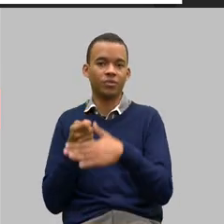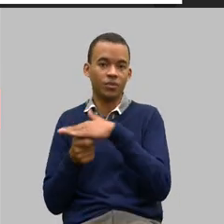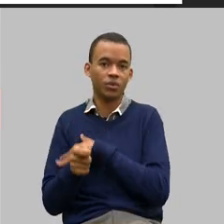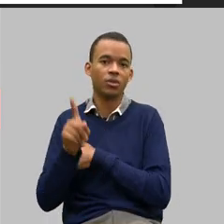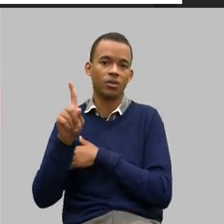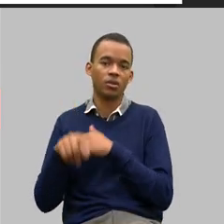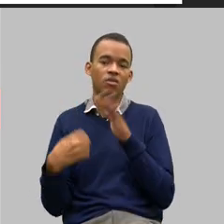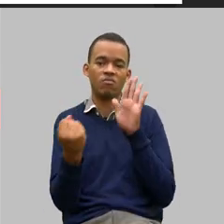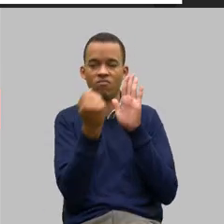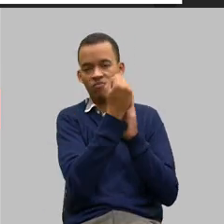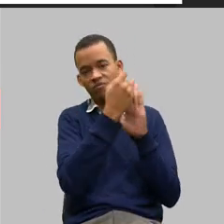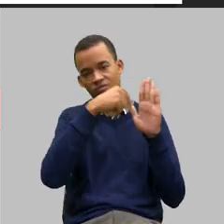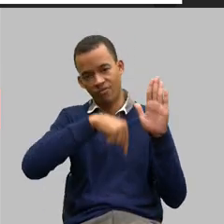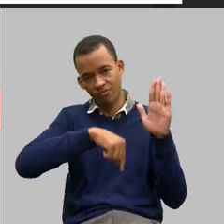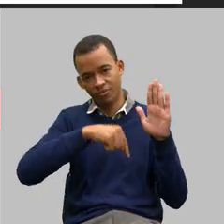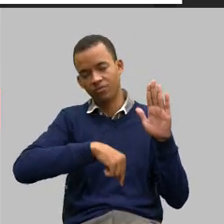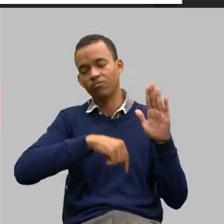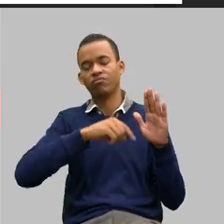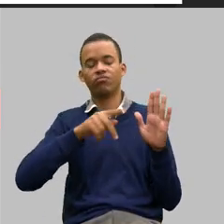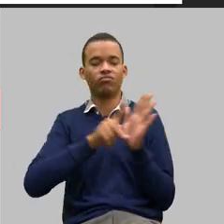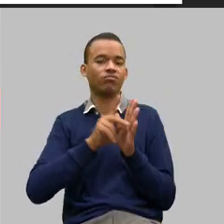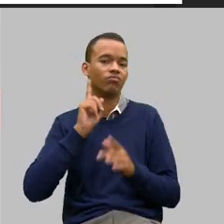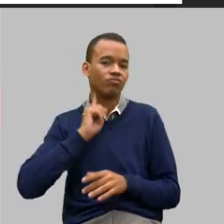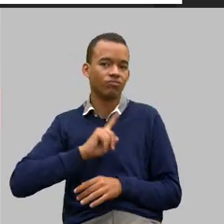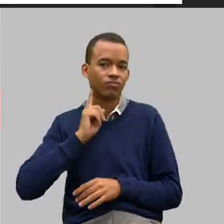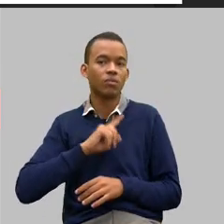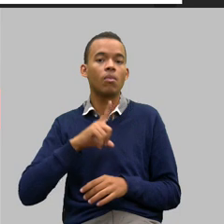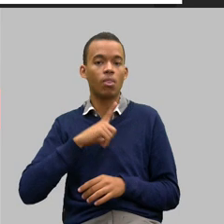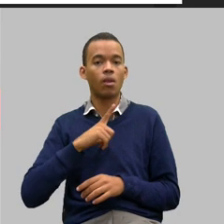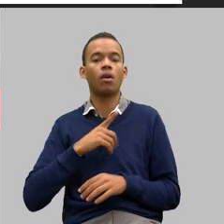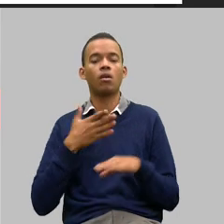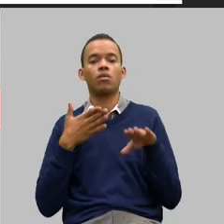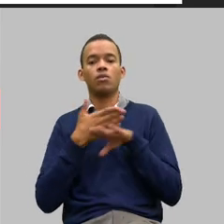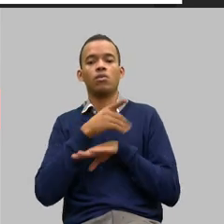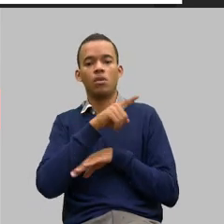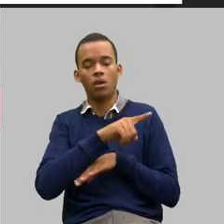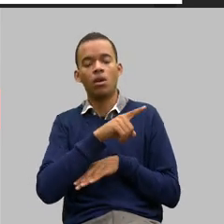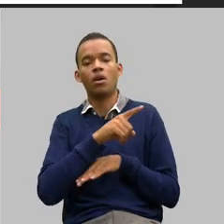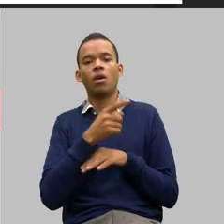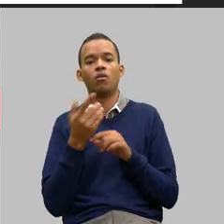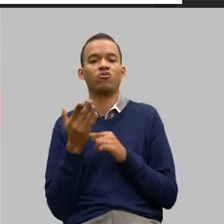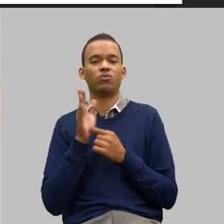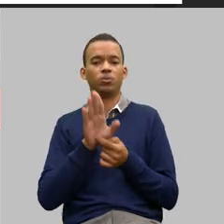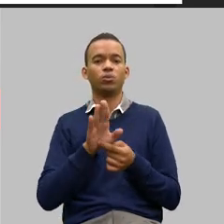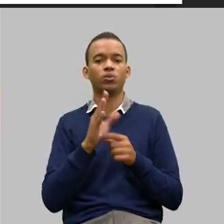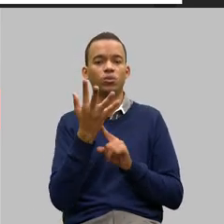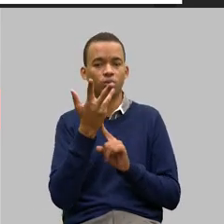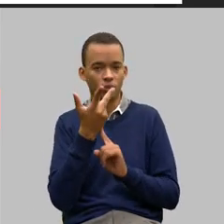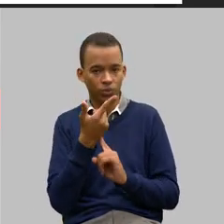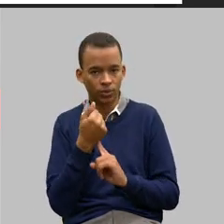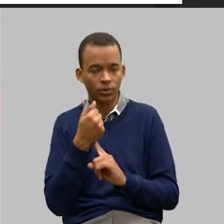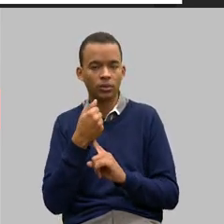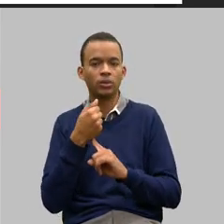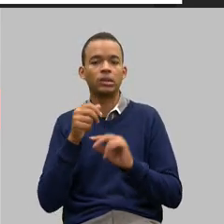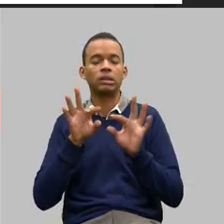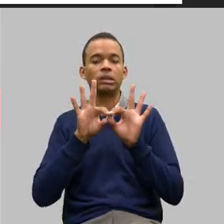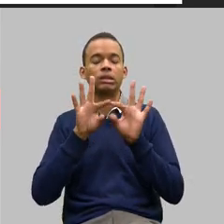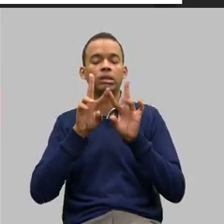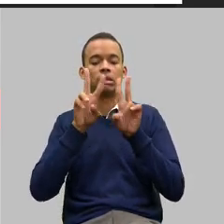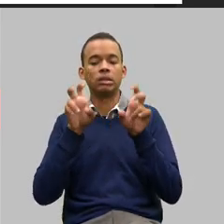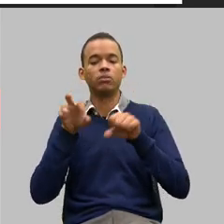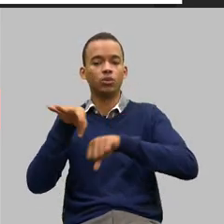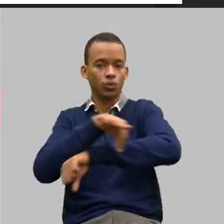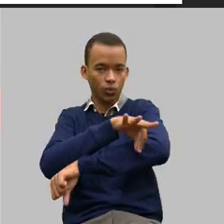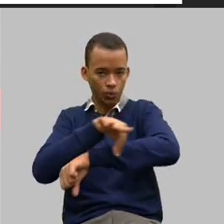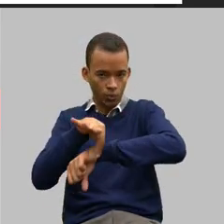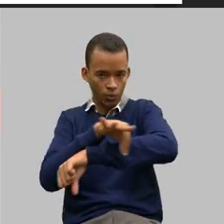não teve a oportunidade de ir esses dias tá tendo inclusive lá uma exposição né de arquitetura muito muito interessante nesse prédio que é tão histórico